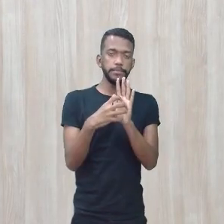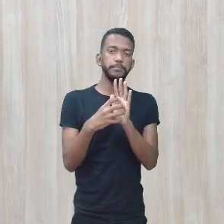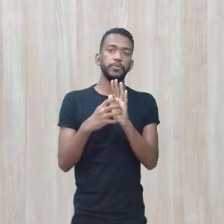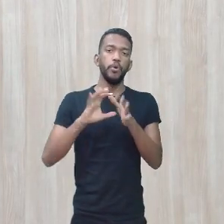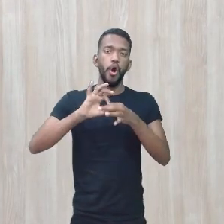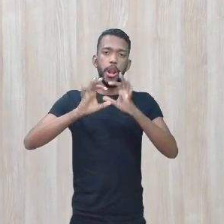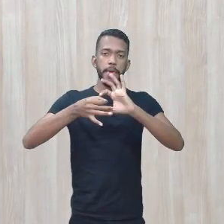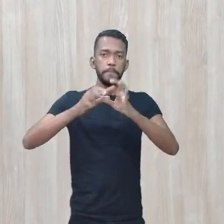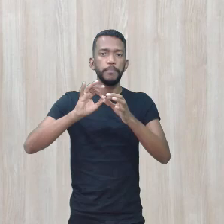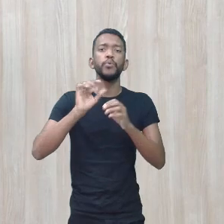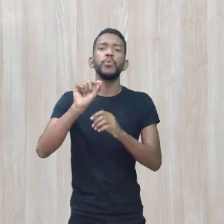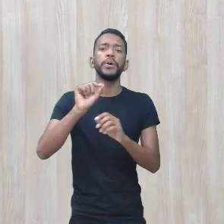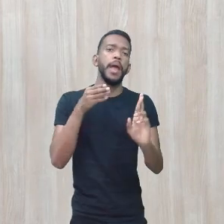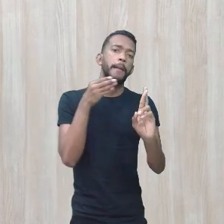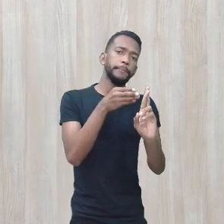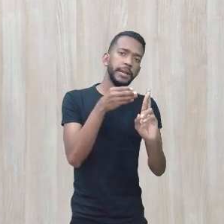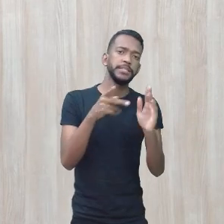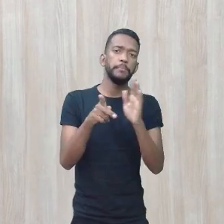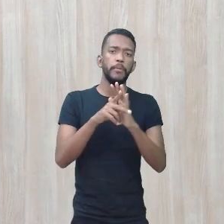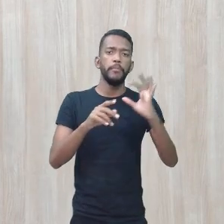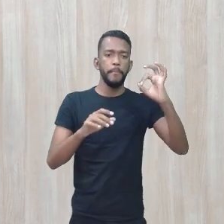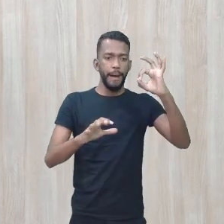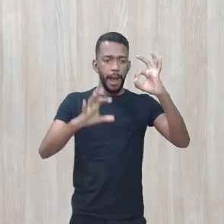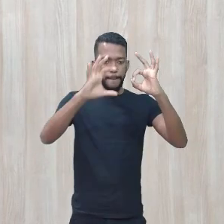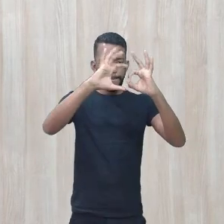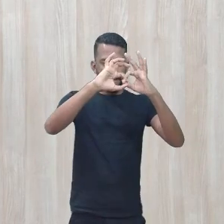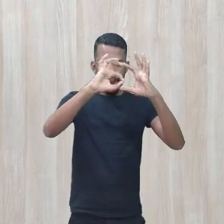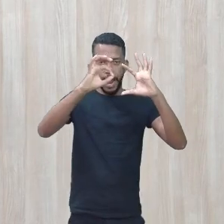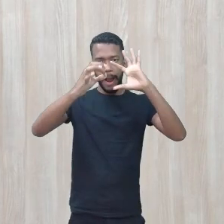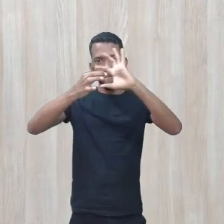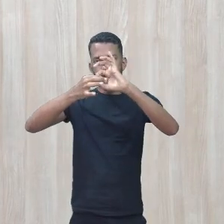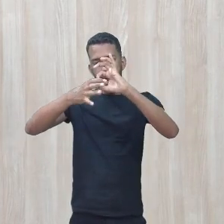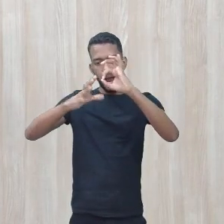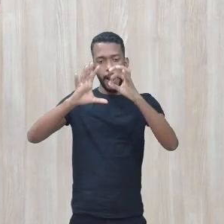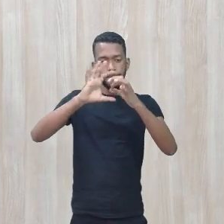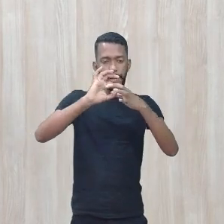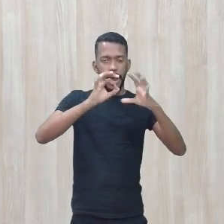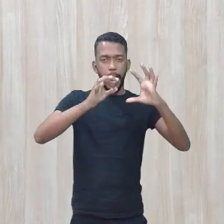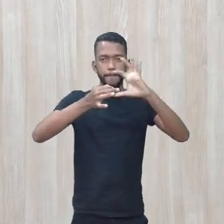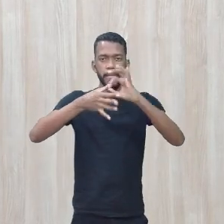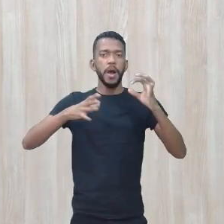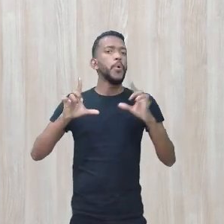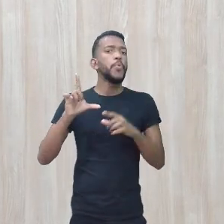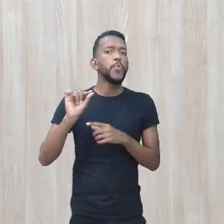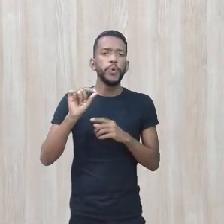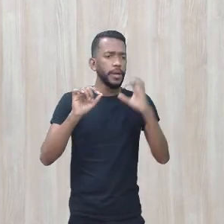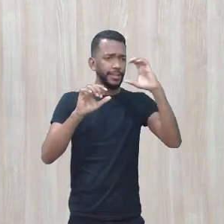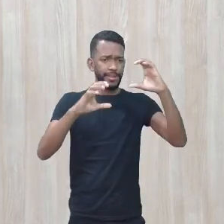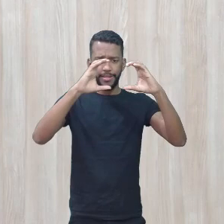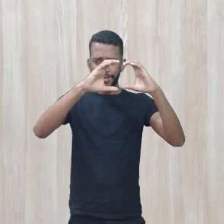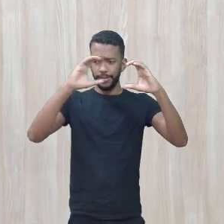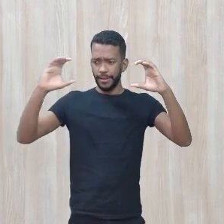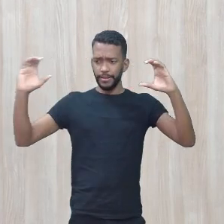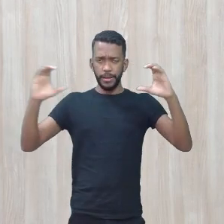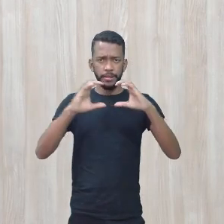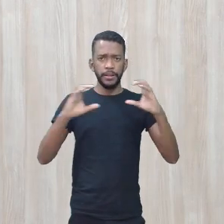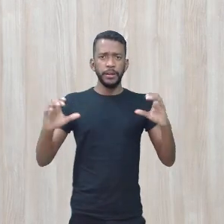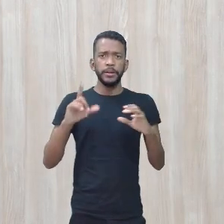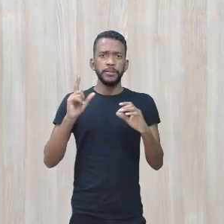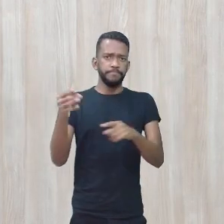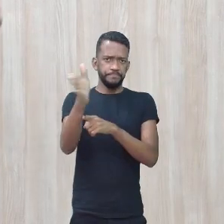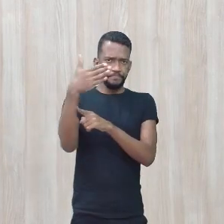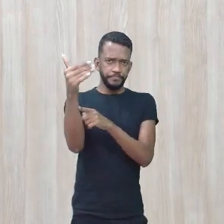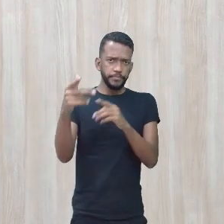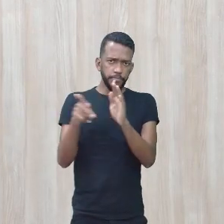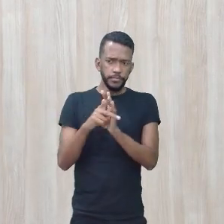o que é que representa esses arcos interligados que simboliza a bandeira dos Jogos, né?